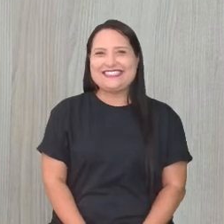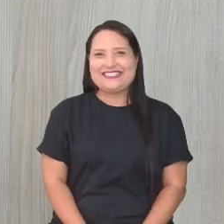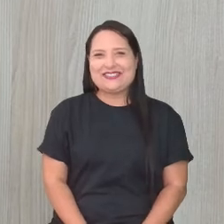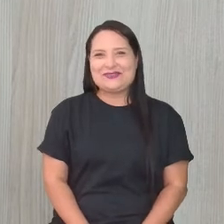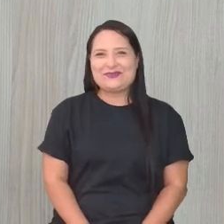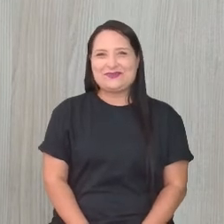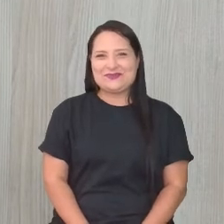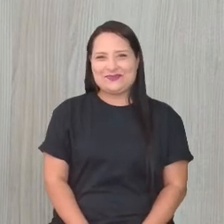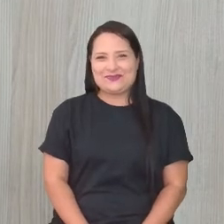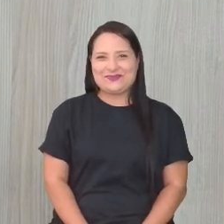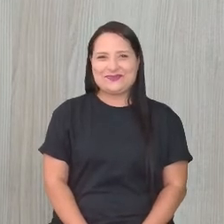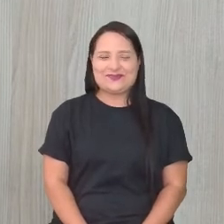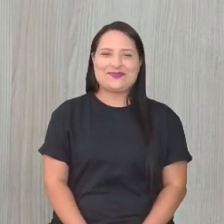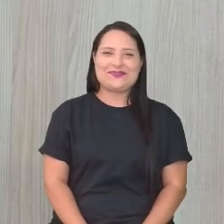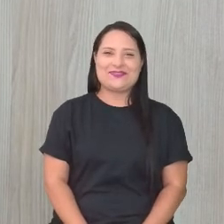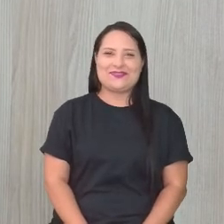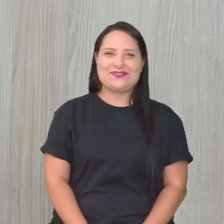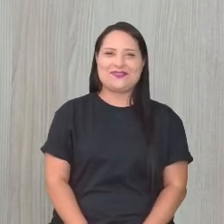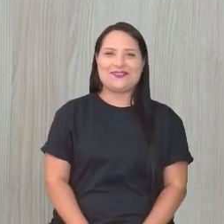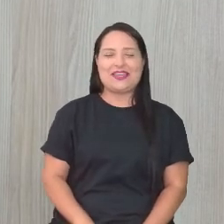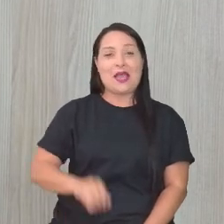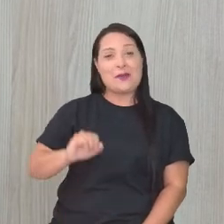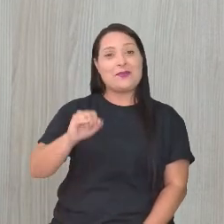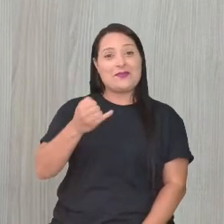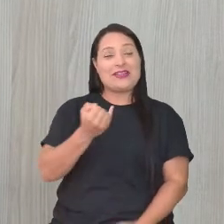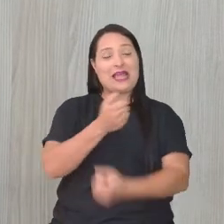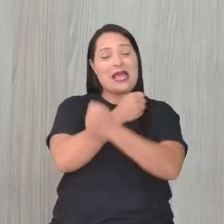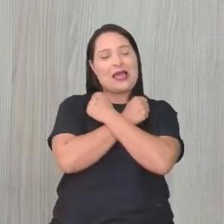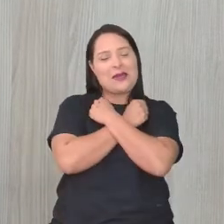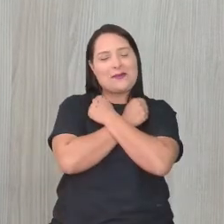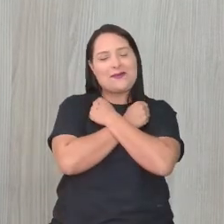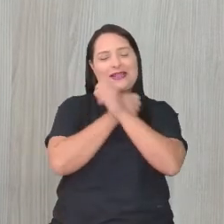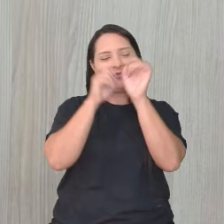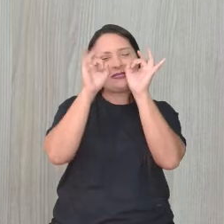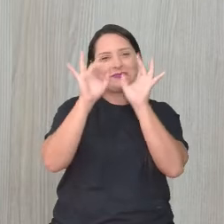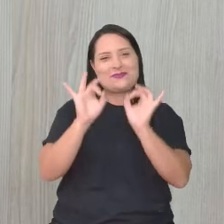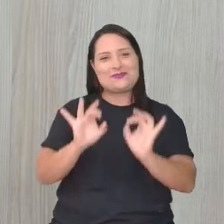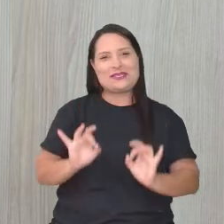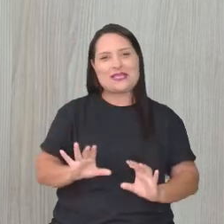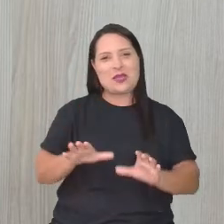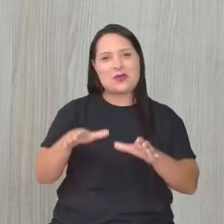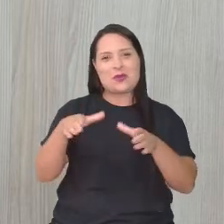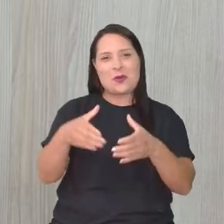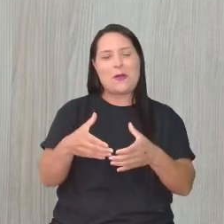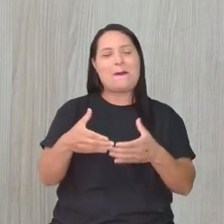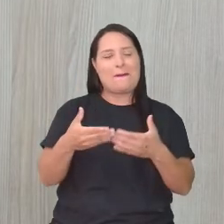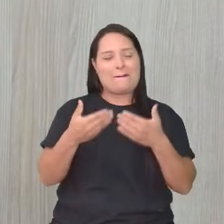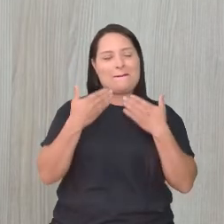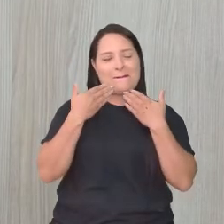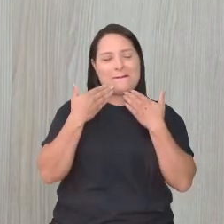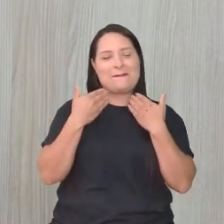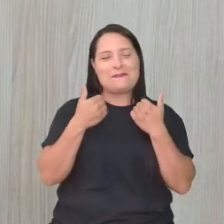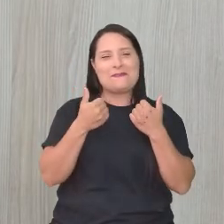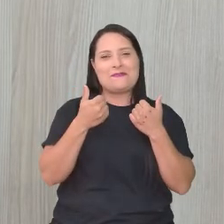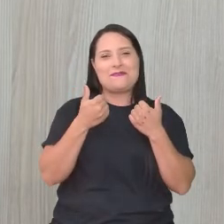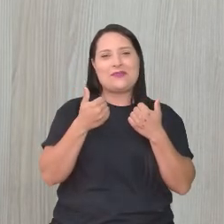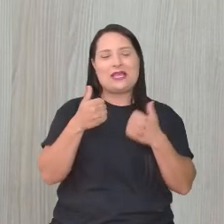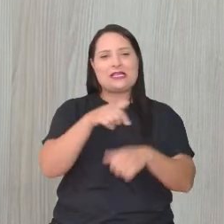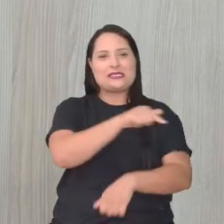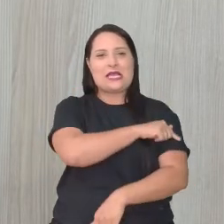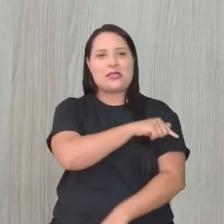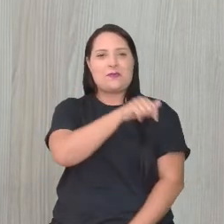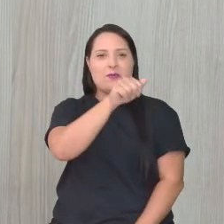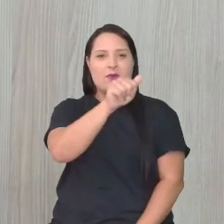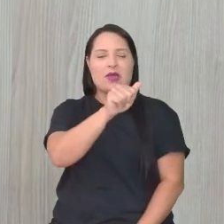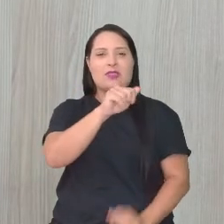Gente, eu quero, professora, aproveitar aqui e mandar um abraço todo especial para uma turminha fera aí do sétimo ano A, da